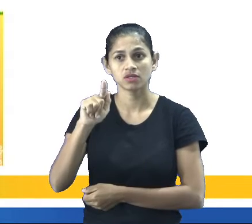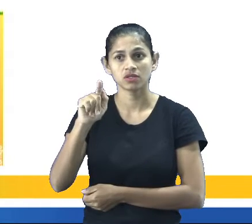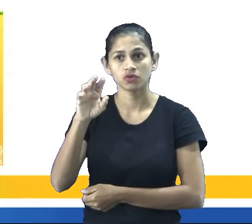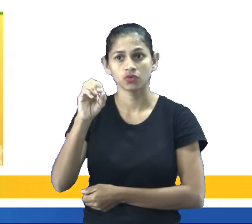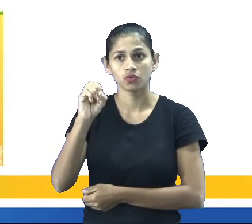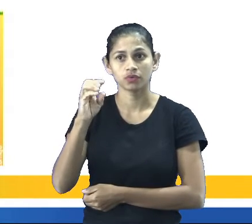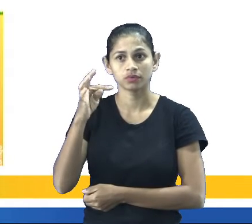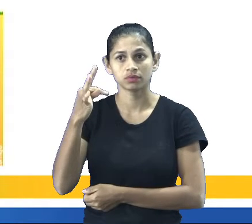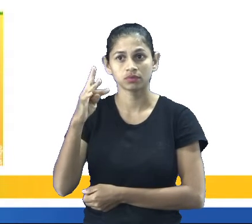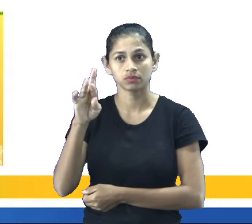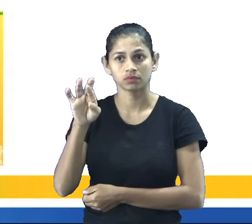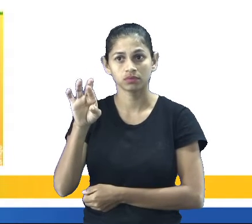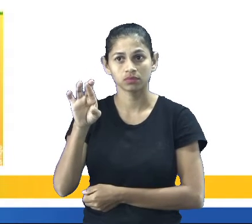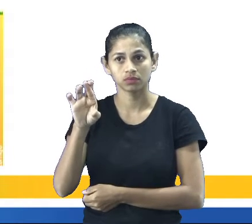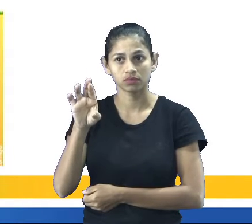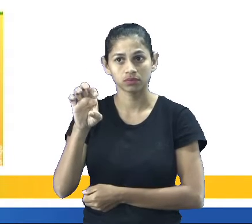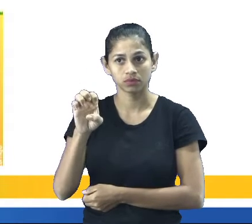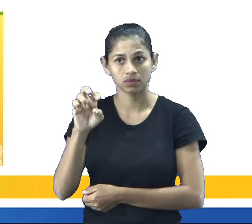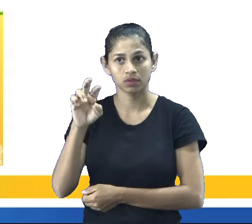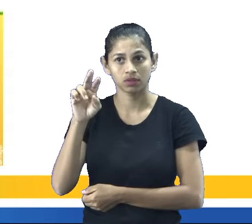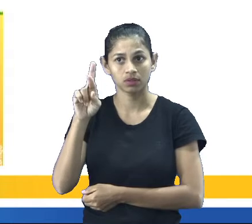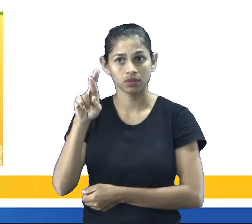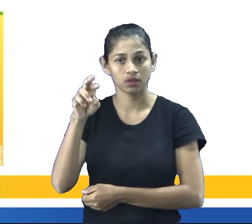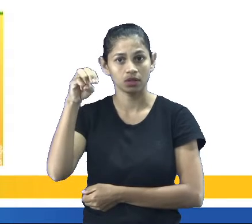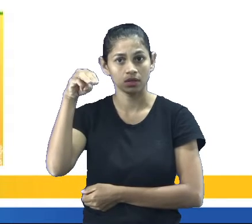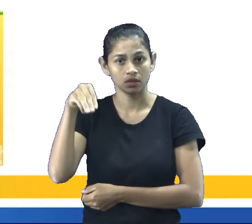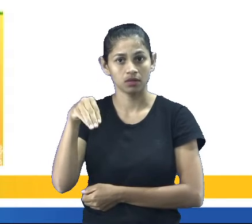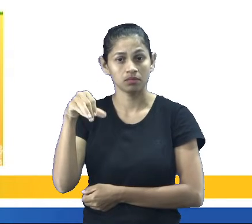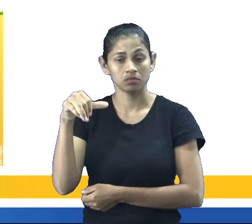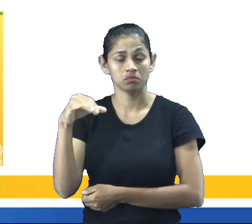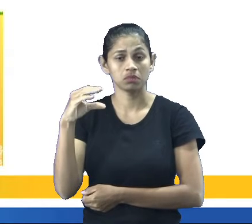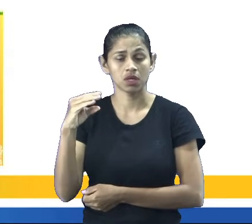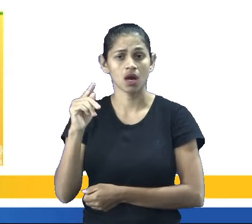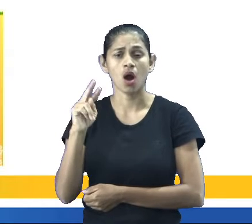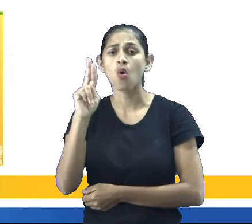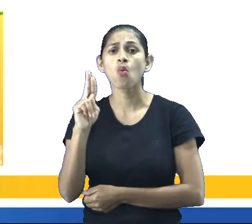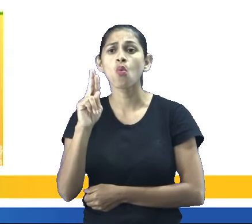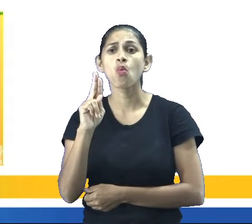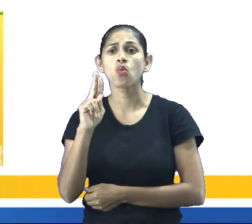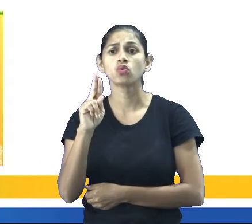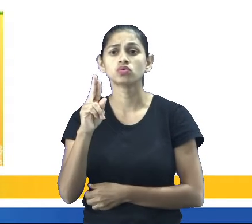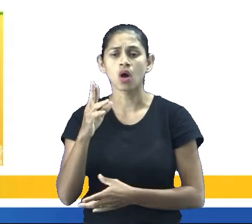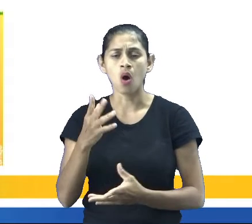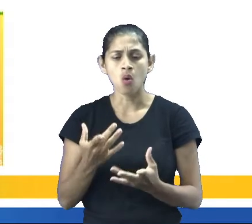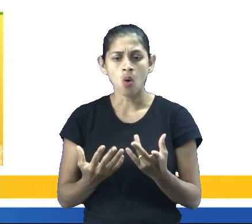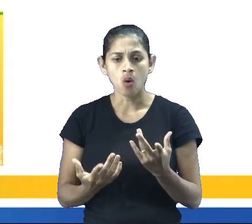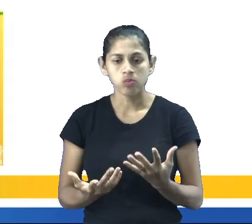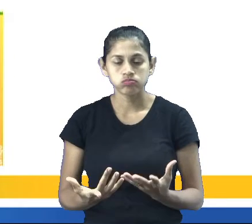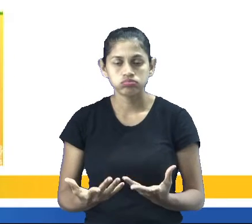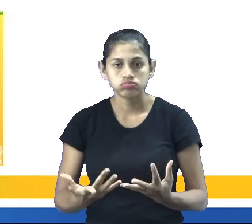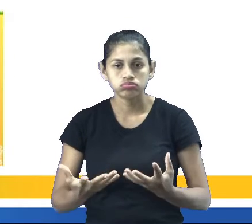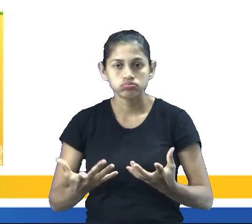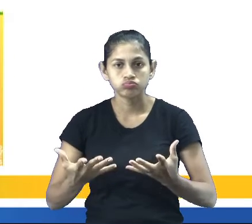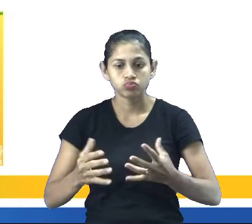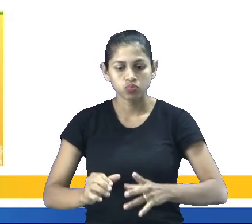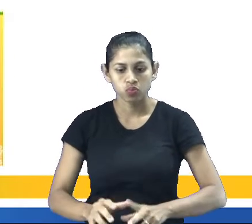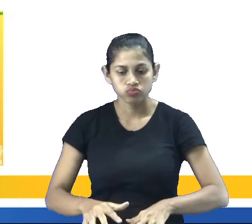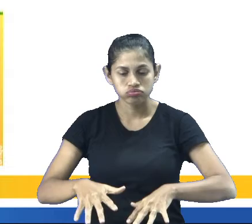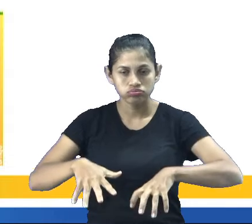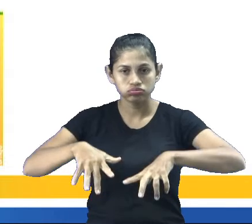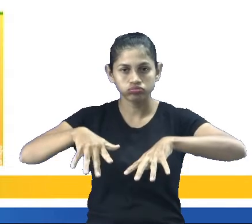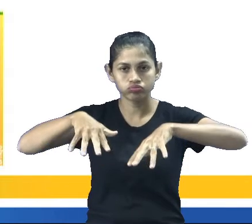usina geotérmica, que vai utilizar o quê? O próprio vapor de água que é produzido ali no subsolo, né? Então a gente